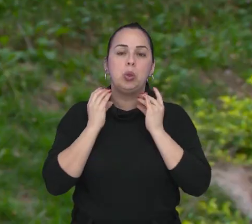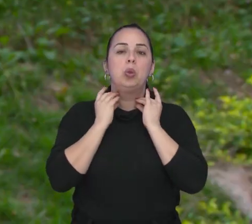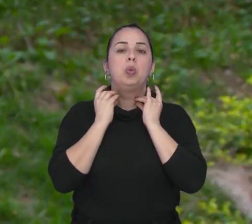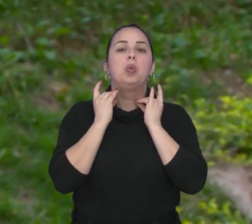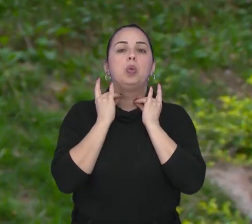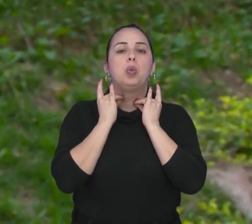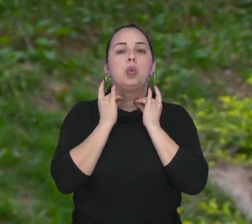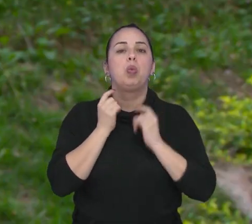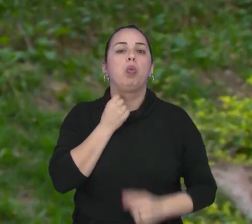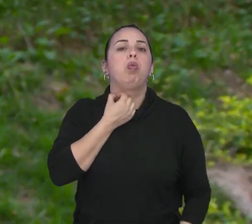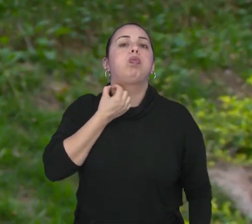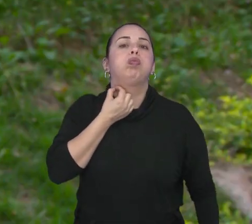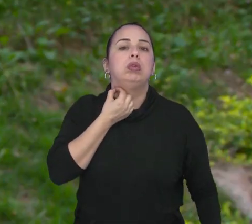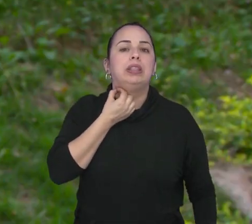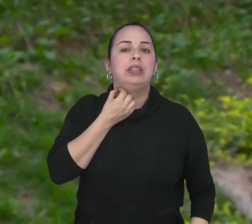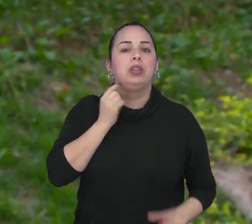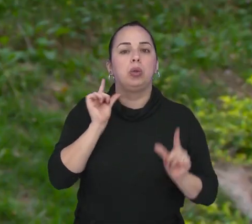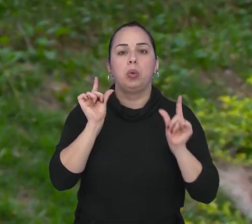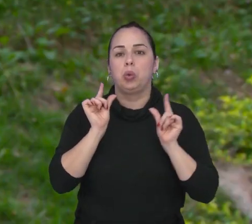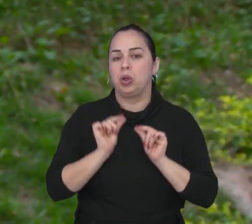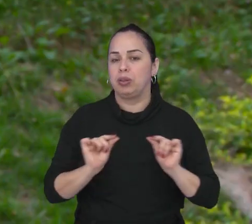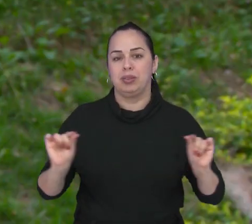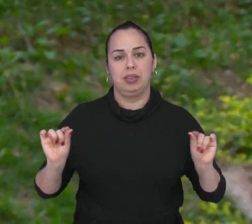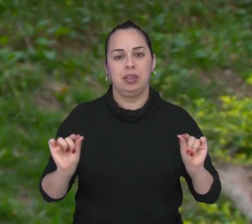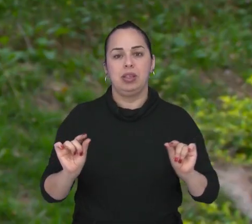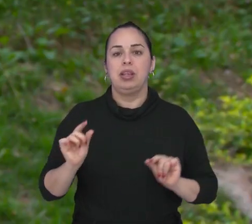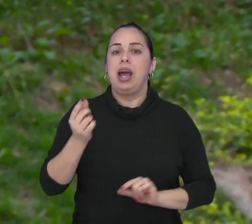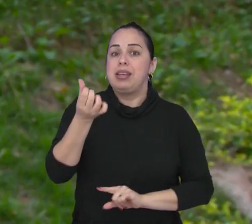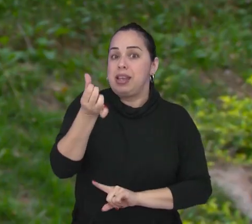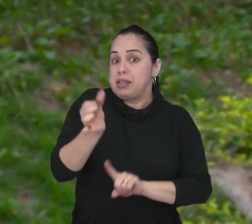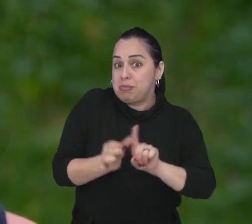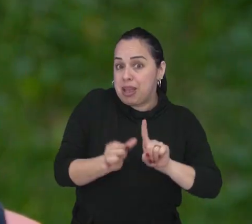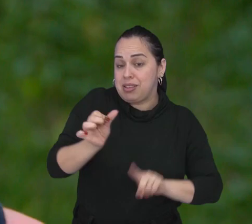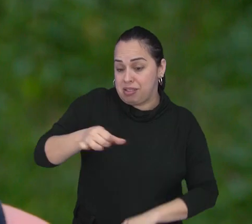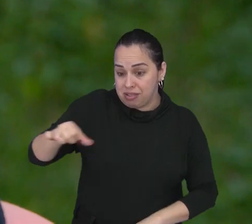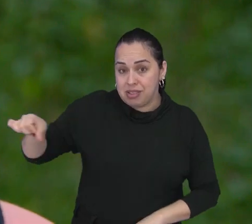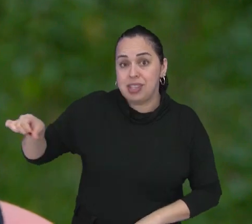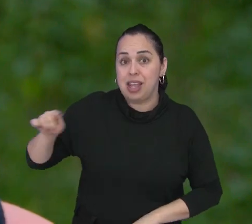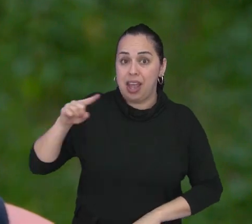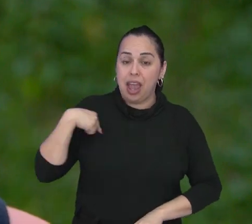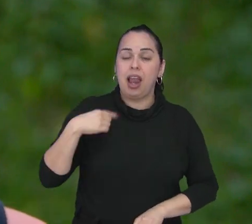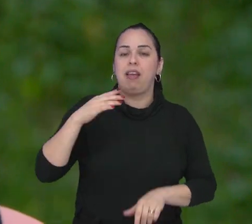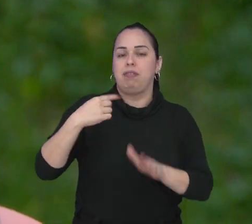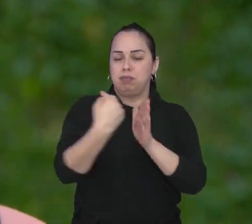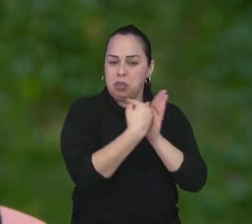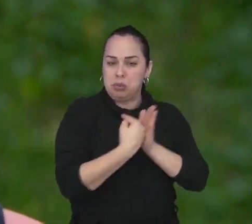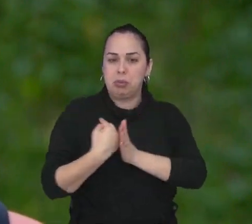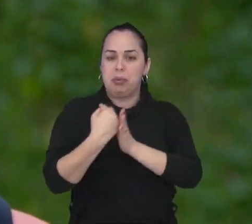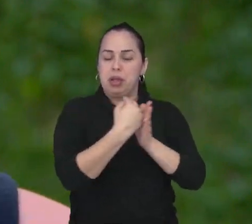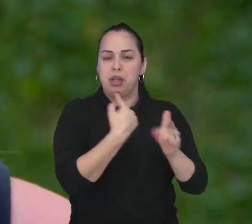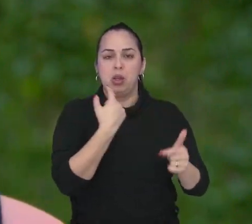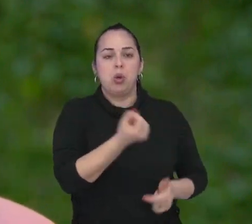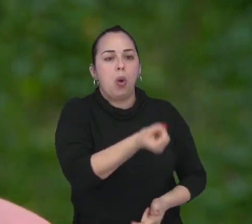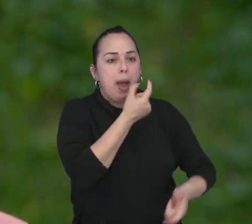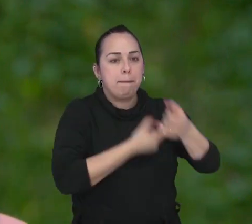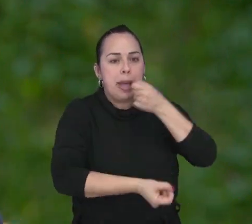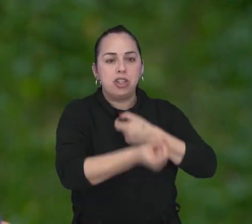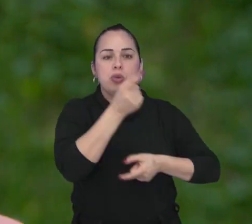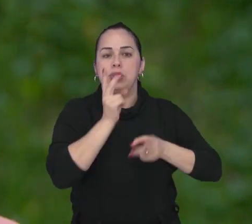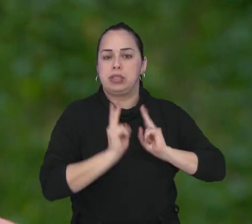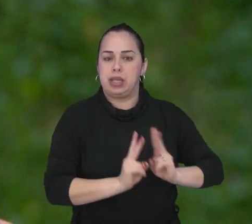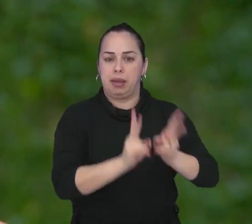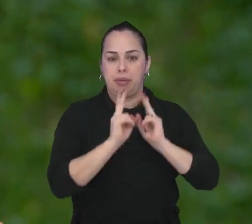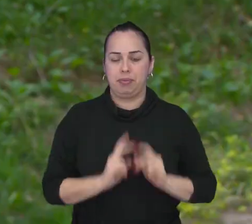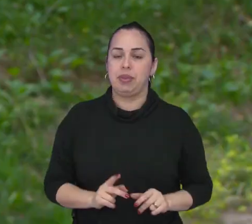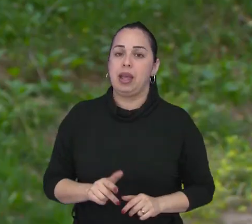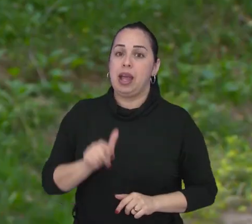mais mas agora ela não dá bobeira faz exames a cada se meses e com os remédios para não passar pelos